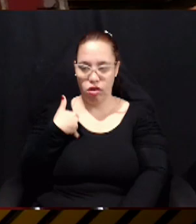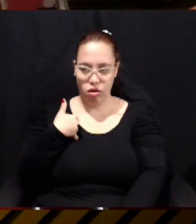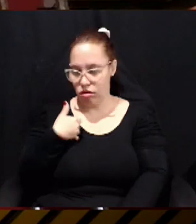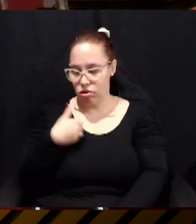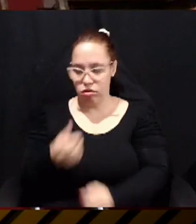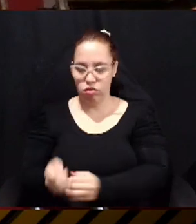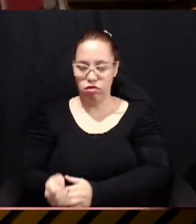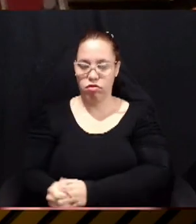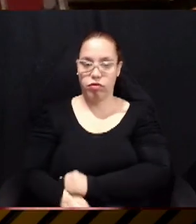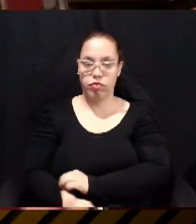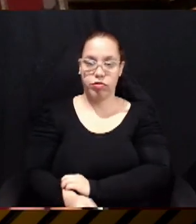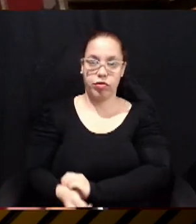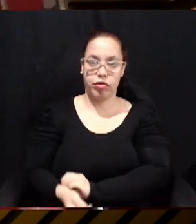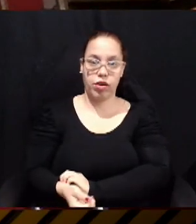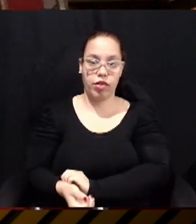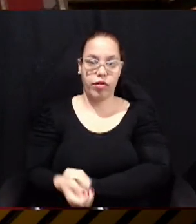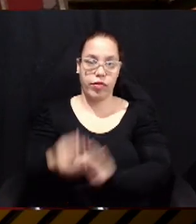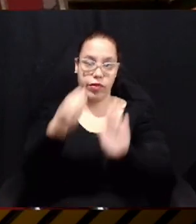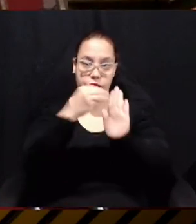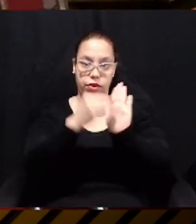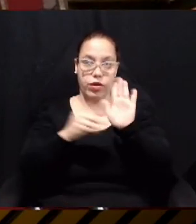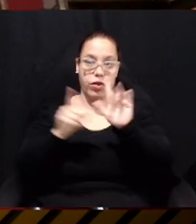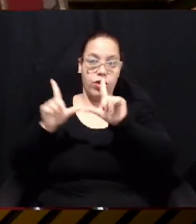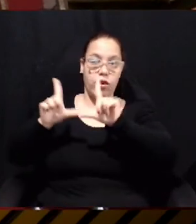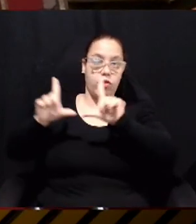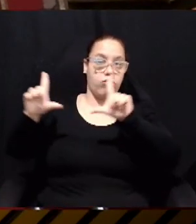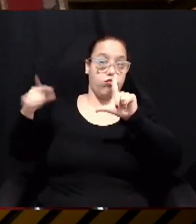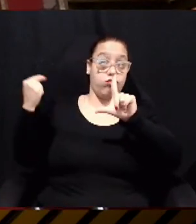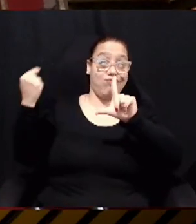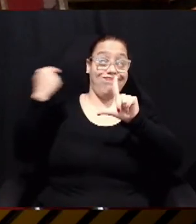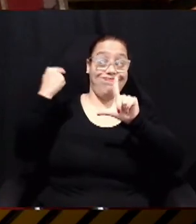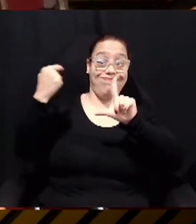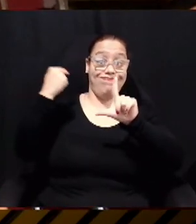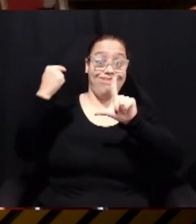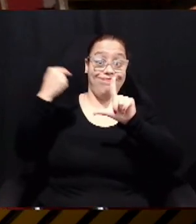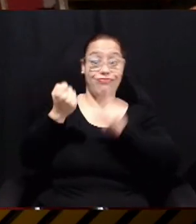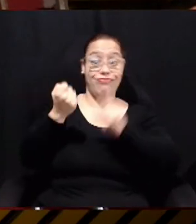Sempre colecionava, aqui no fundo tem um pouco da coleção,